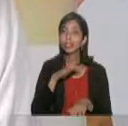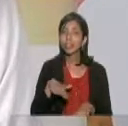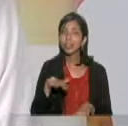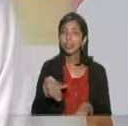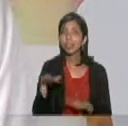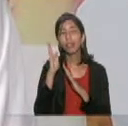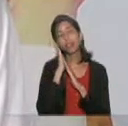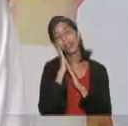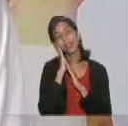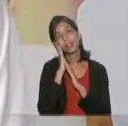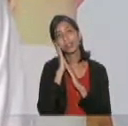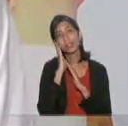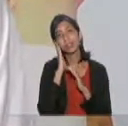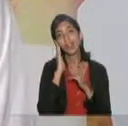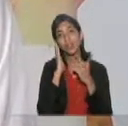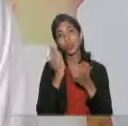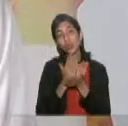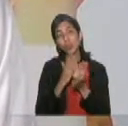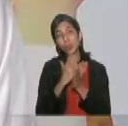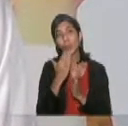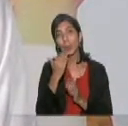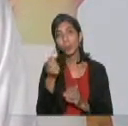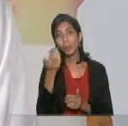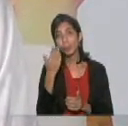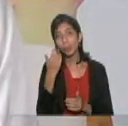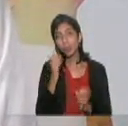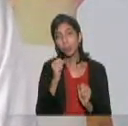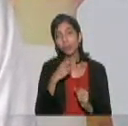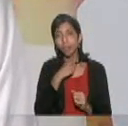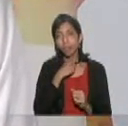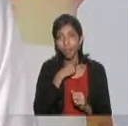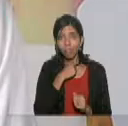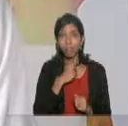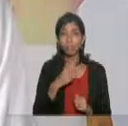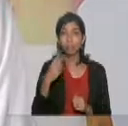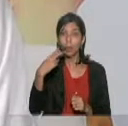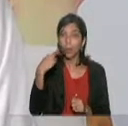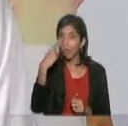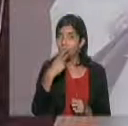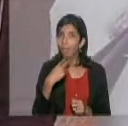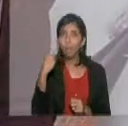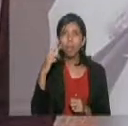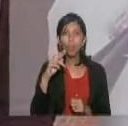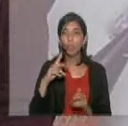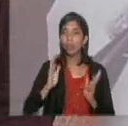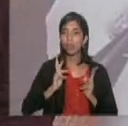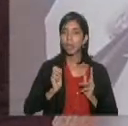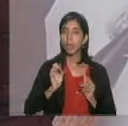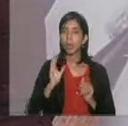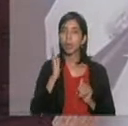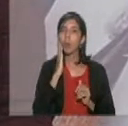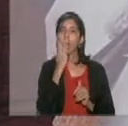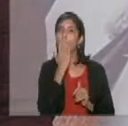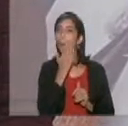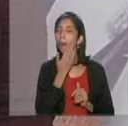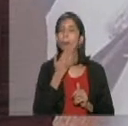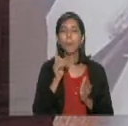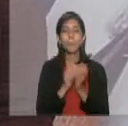pode engasgar de qualquer maneira, né? E aí você deita a criança e ainda fica alguém atrás fazendo graça para a criança abrir a boca